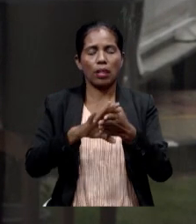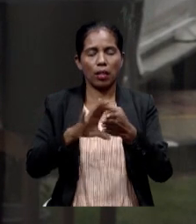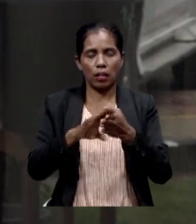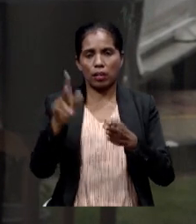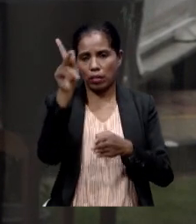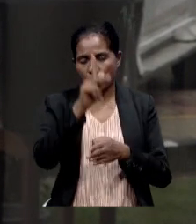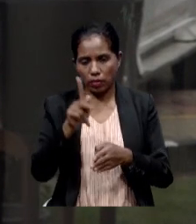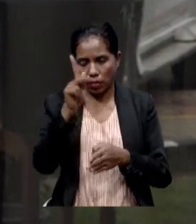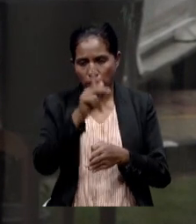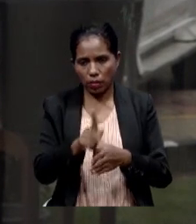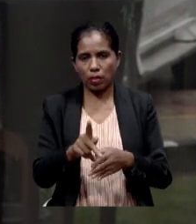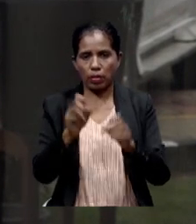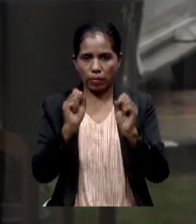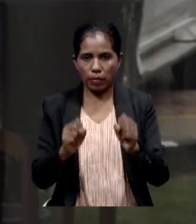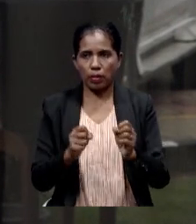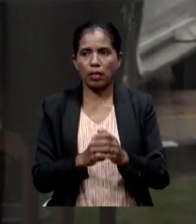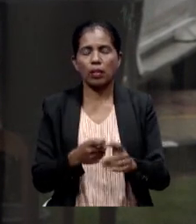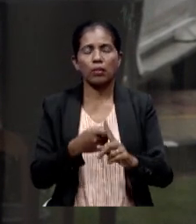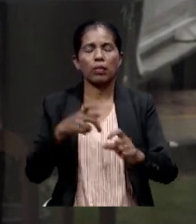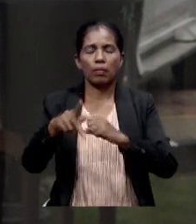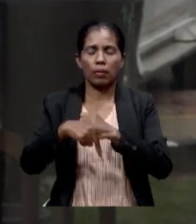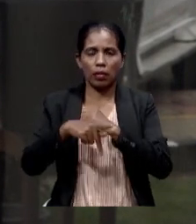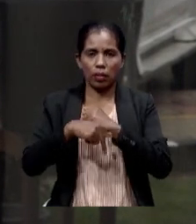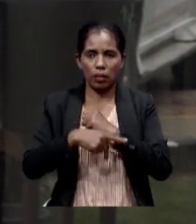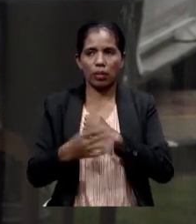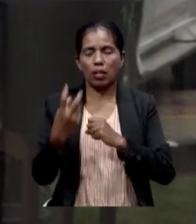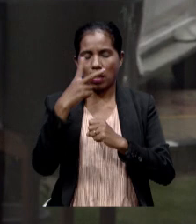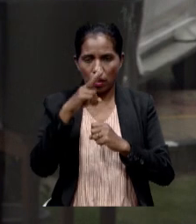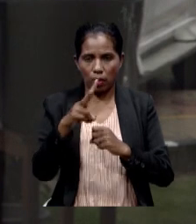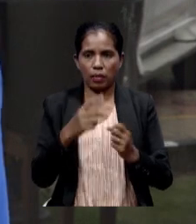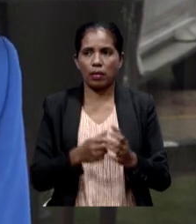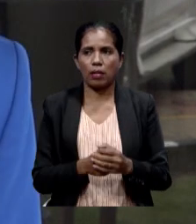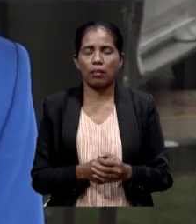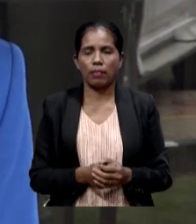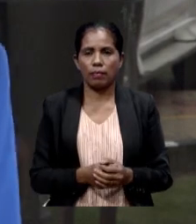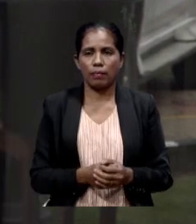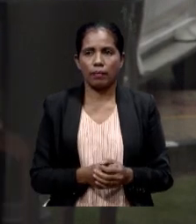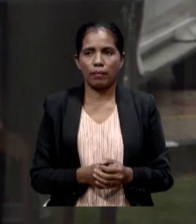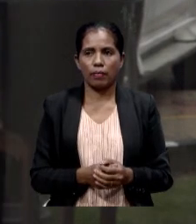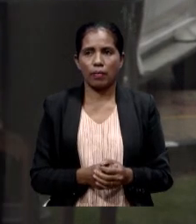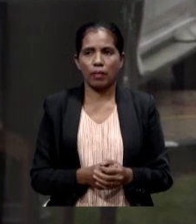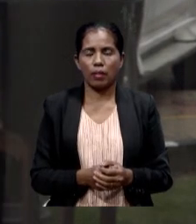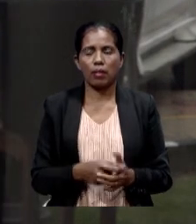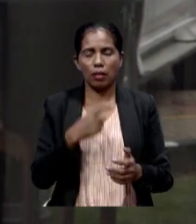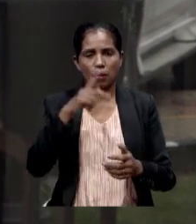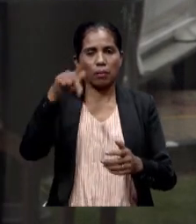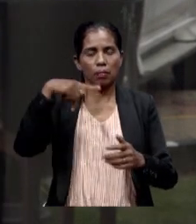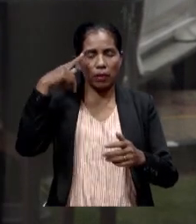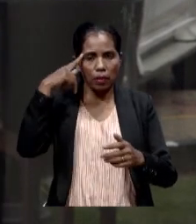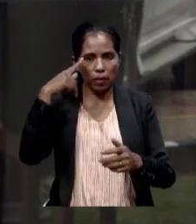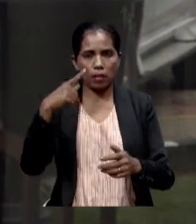fiscalização preventiva, mas ou se bancada oposição, haria né, actos políticos, né,